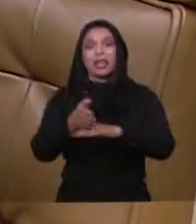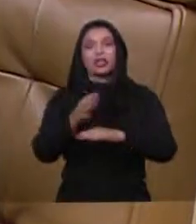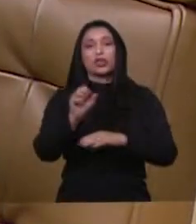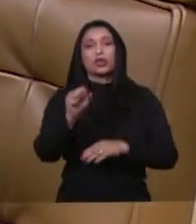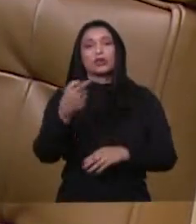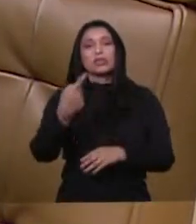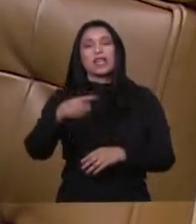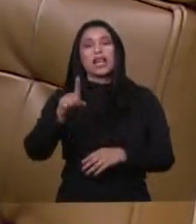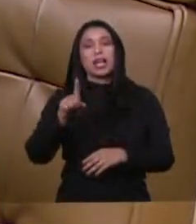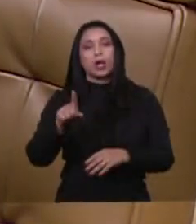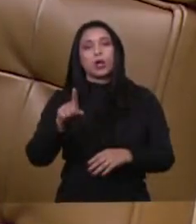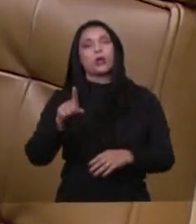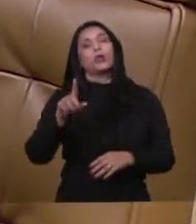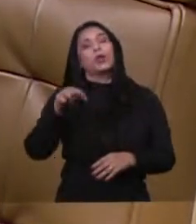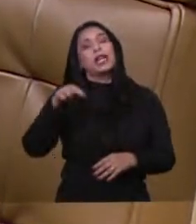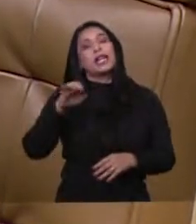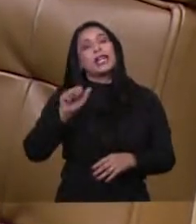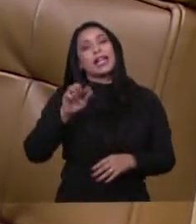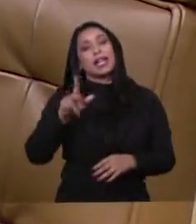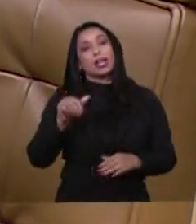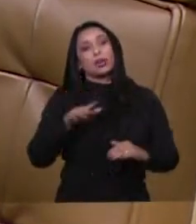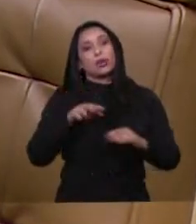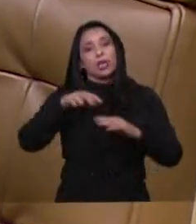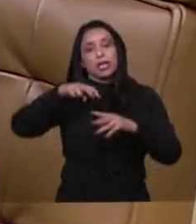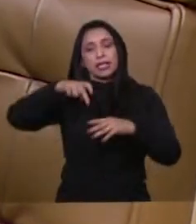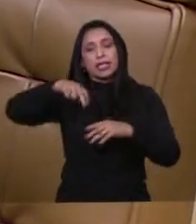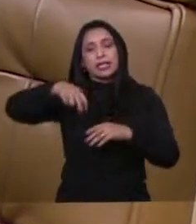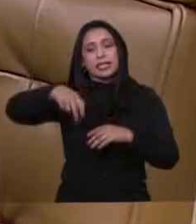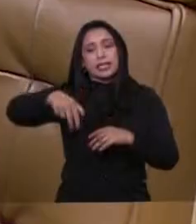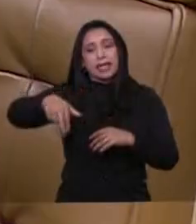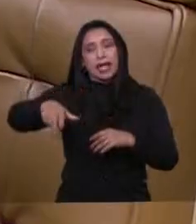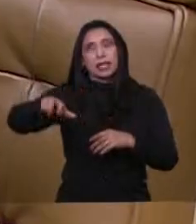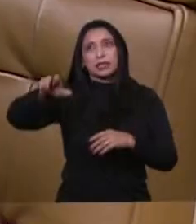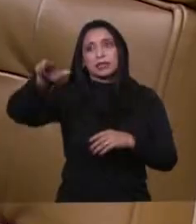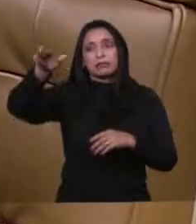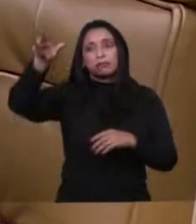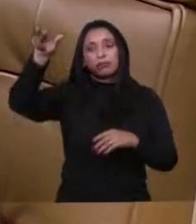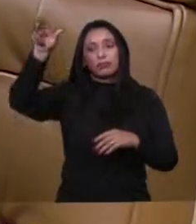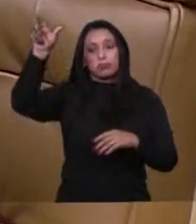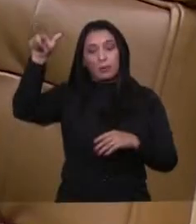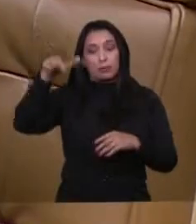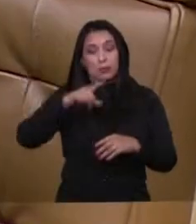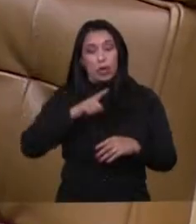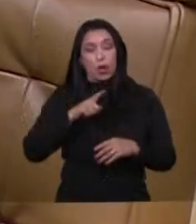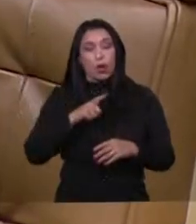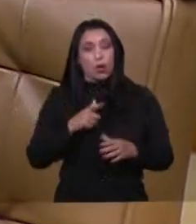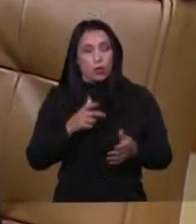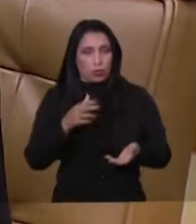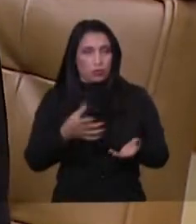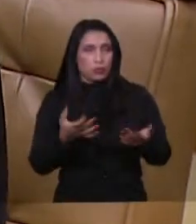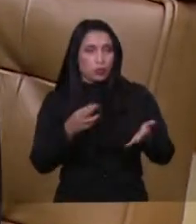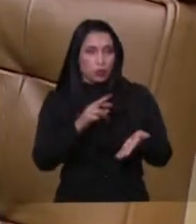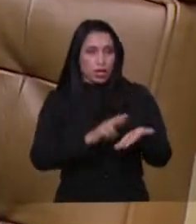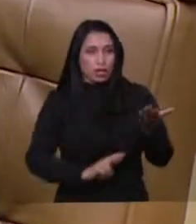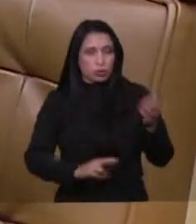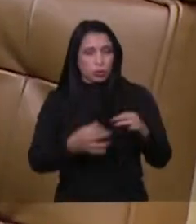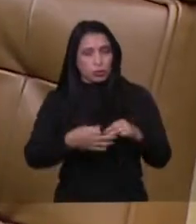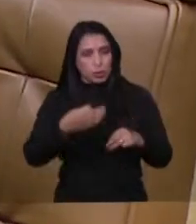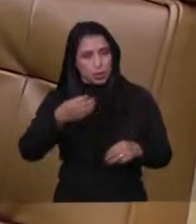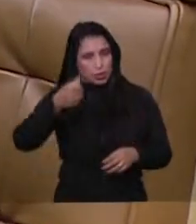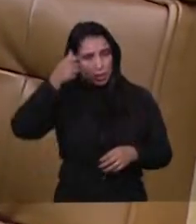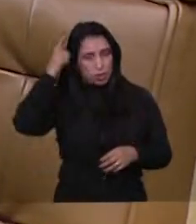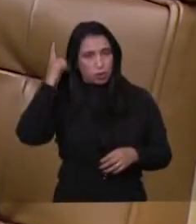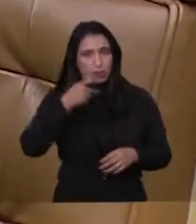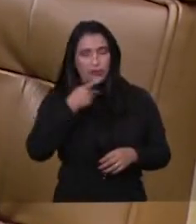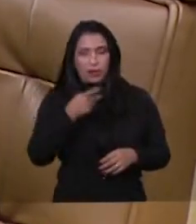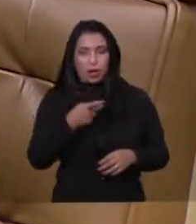galerias do Senado pela escadaria. Como bem enfatizou o eminente ministro relator Alexandre de Moraes, o réu Aécio